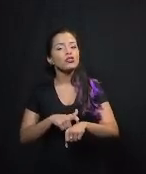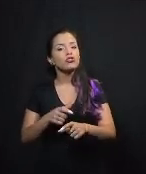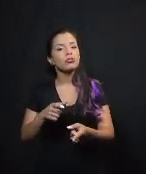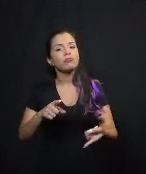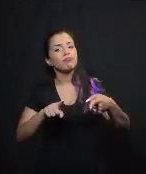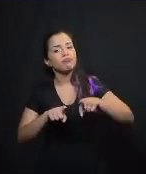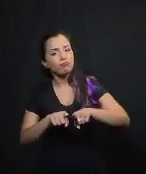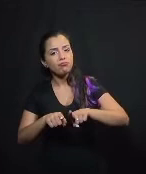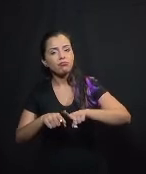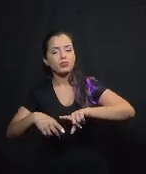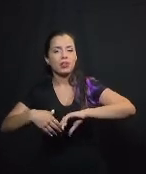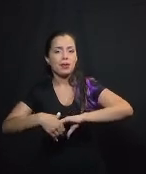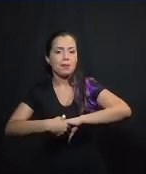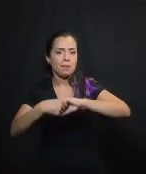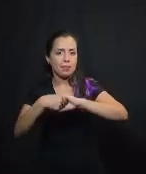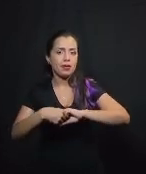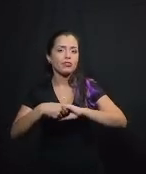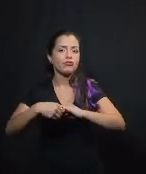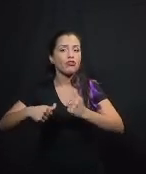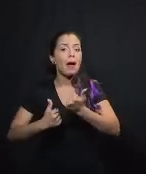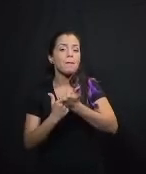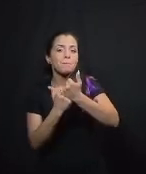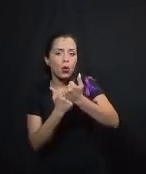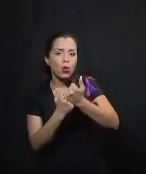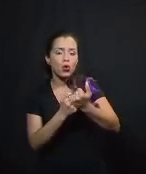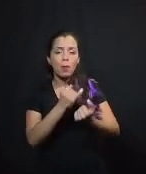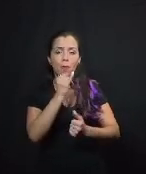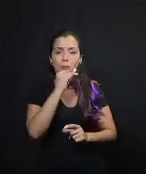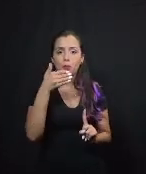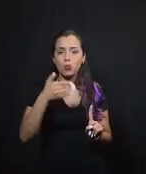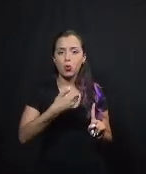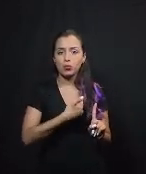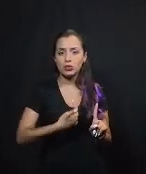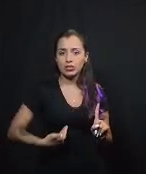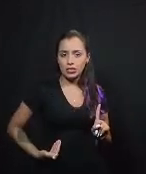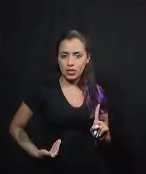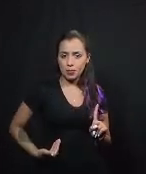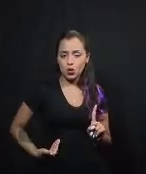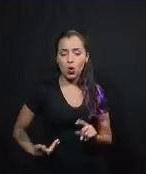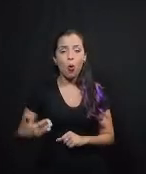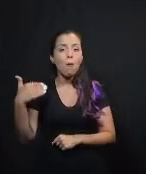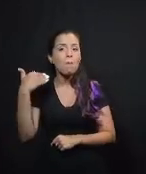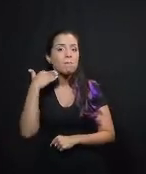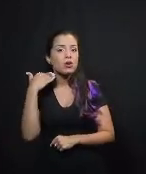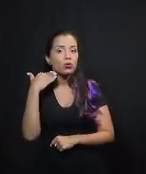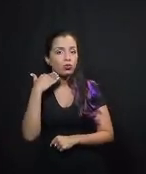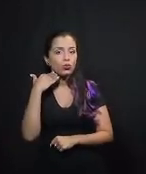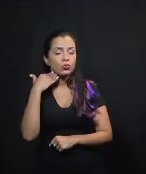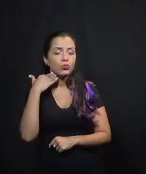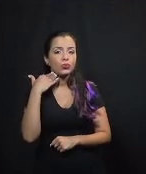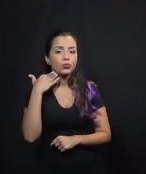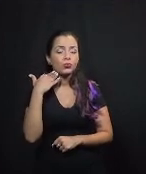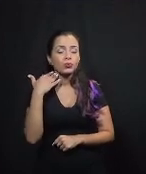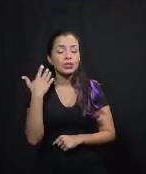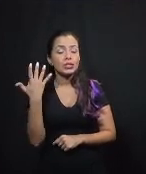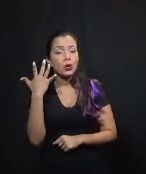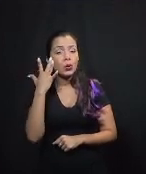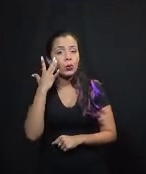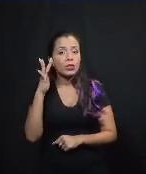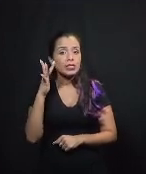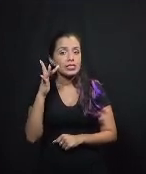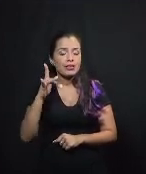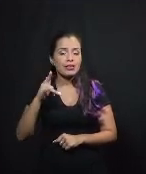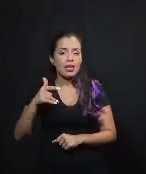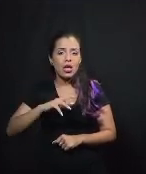mútuo do presidente da República com o Central. Você se apoiar no Central significa não